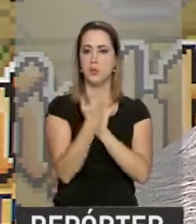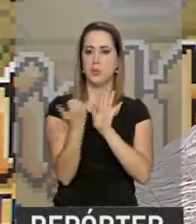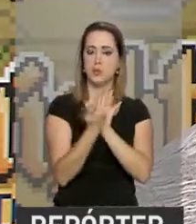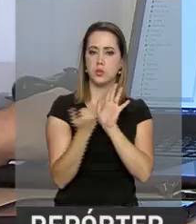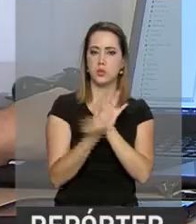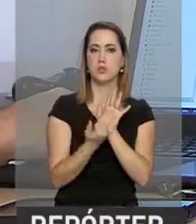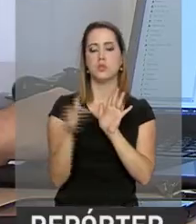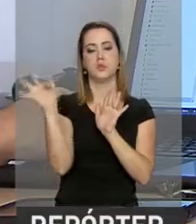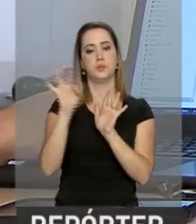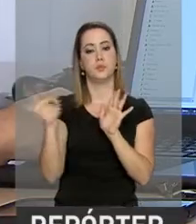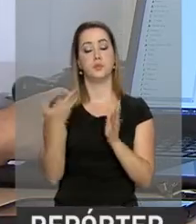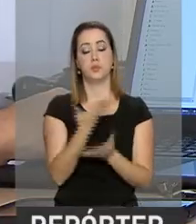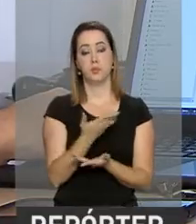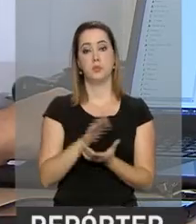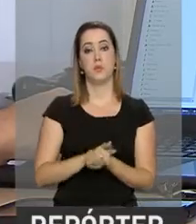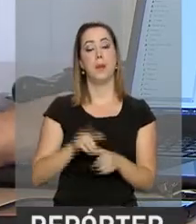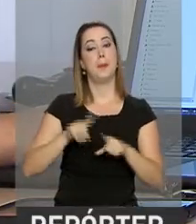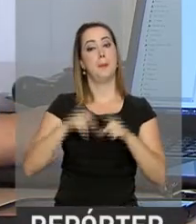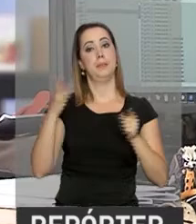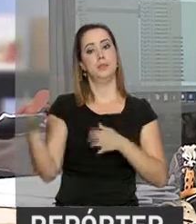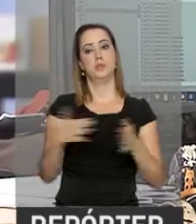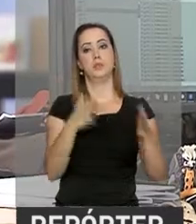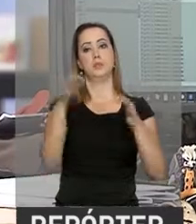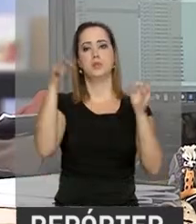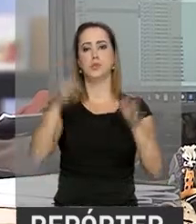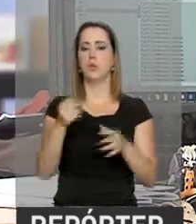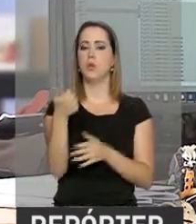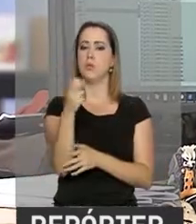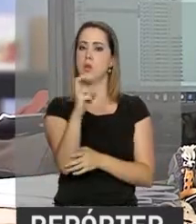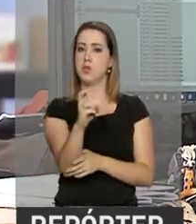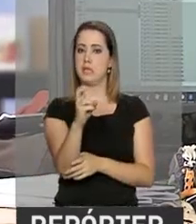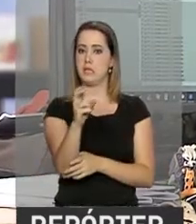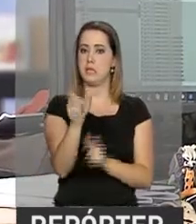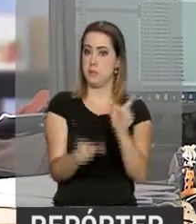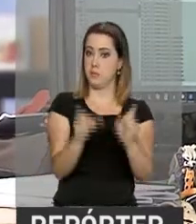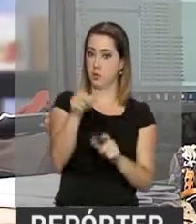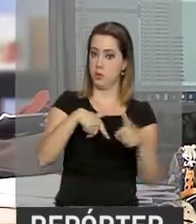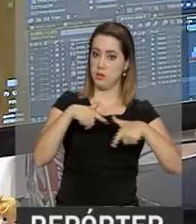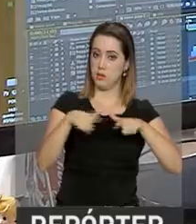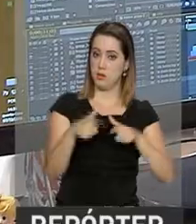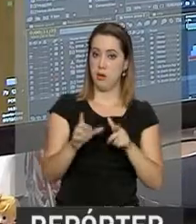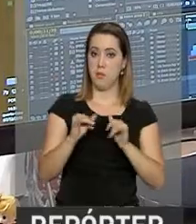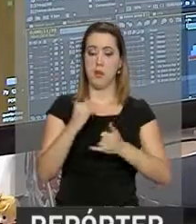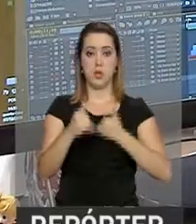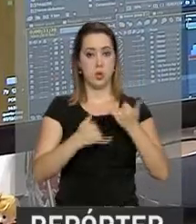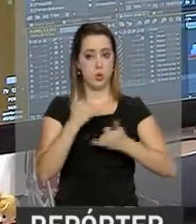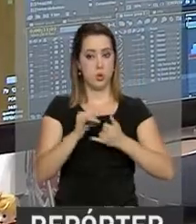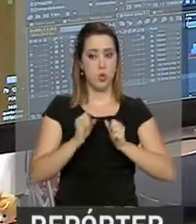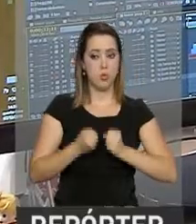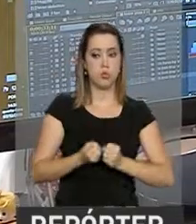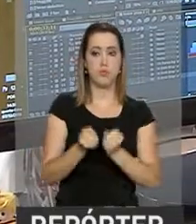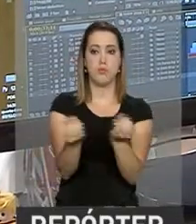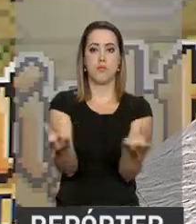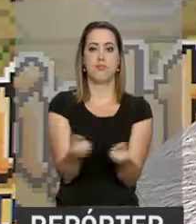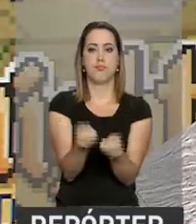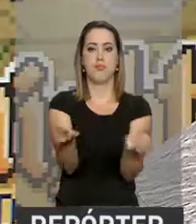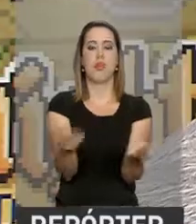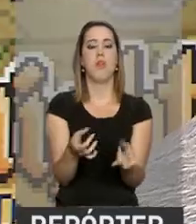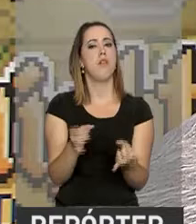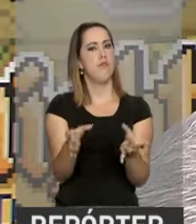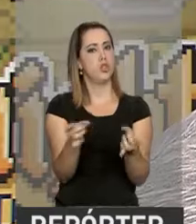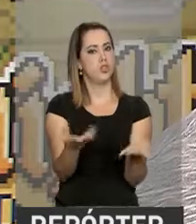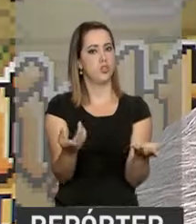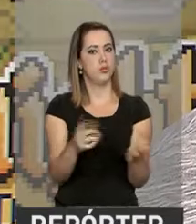faculdade também mas o caminho até se transformar em uma empresa com 15 funcionários jogos vendidos em todo o mundo um bom faturamento não foi fácil a gente